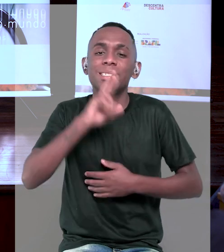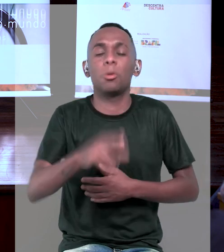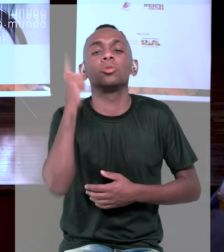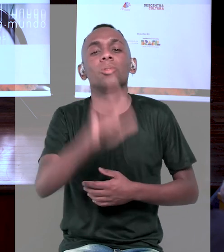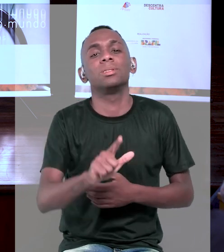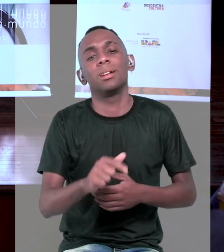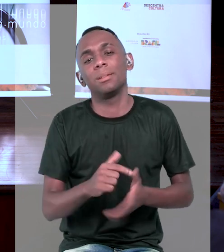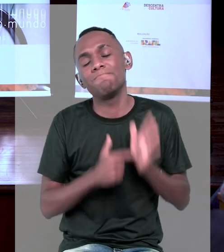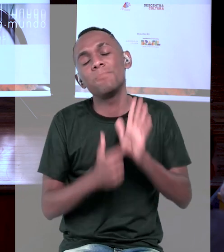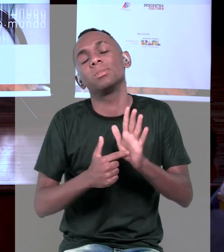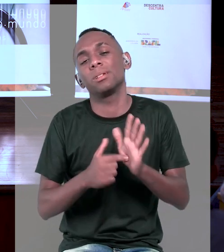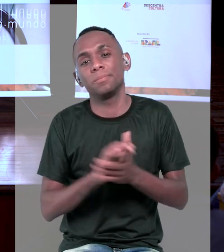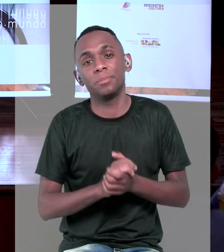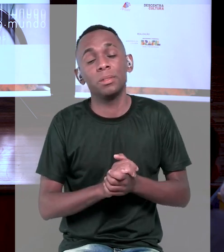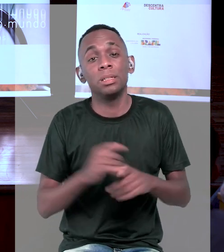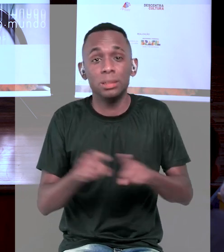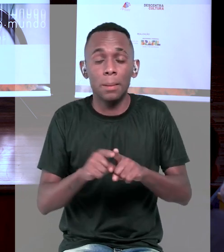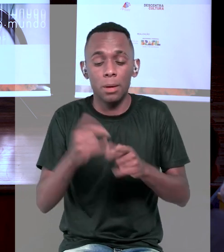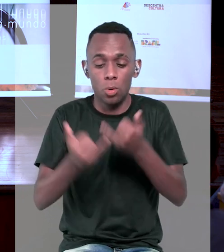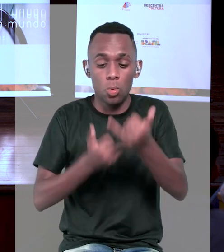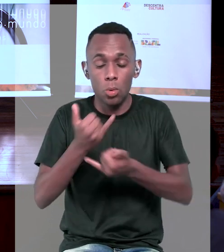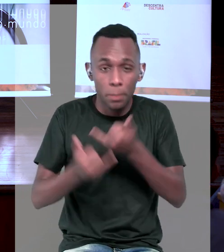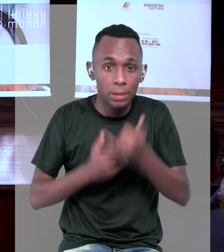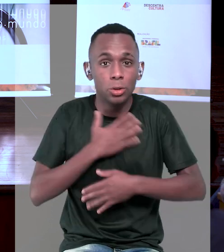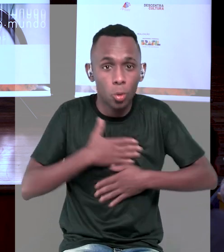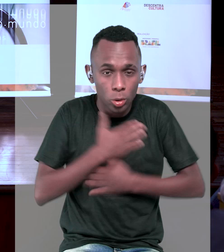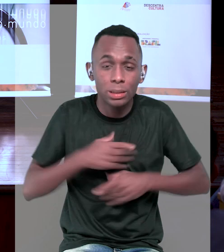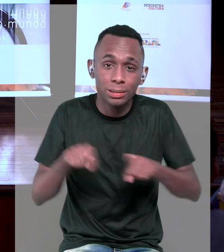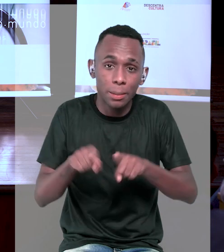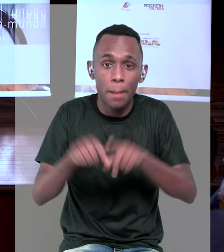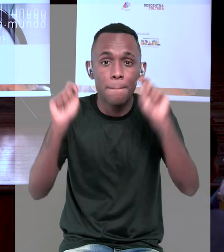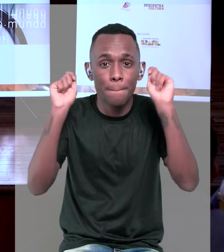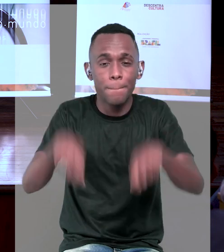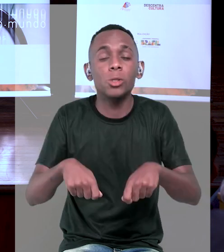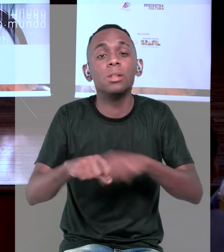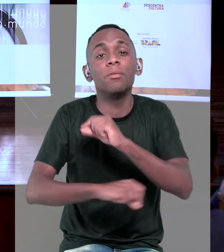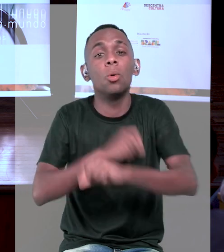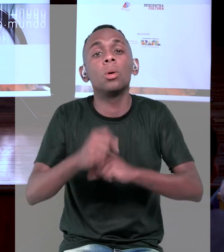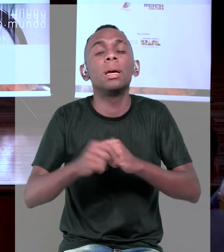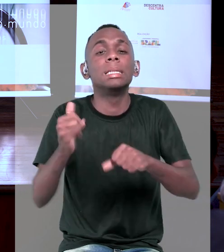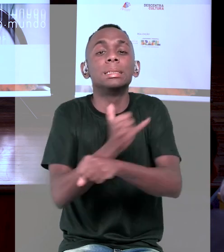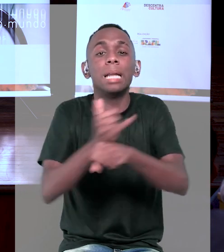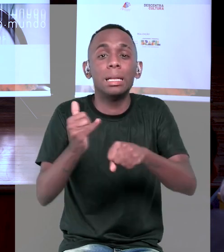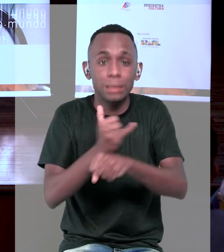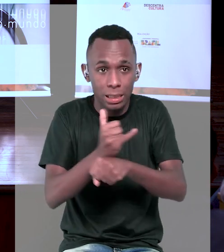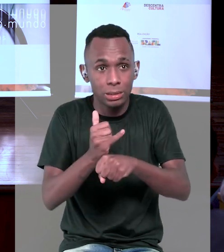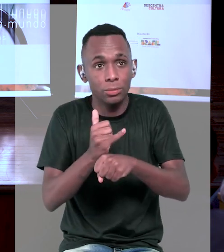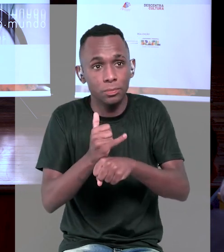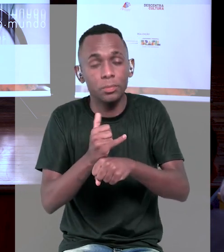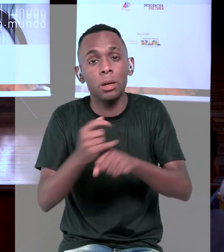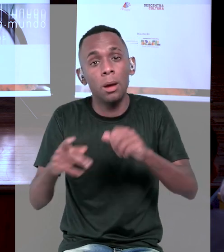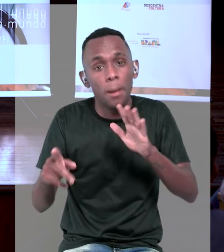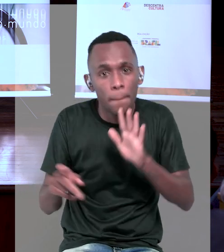E o entretenimento forneceria, então, esse pequeno dispositivo do espírito artificial